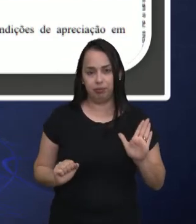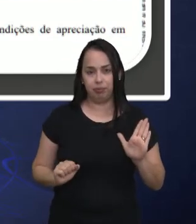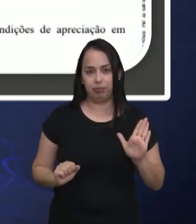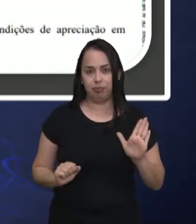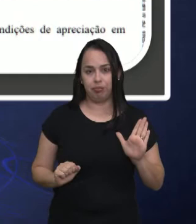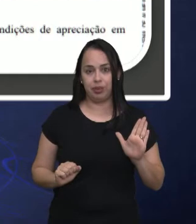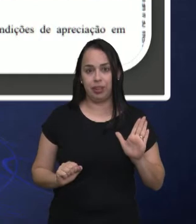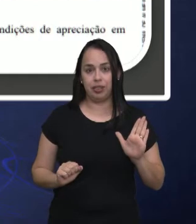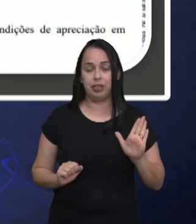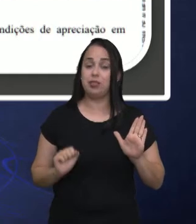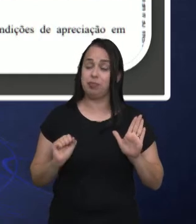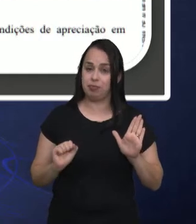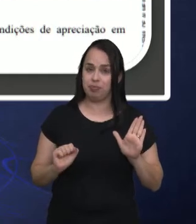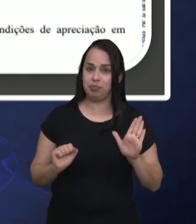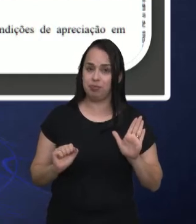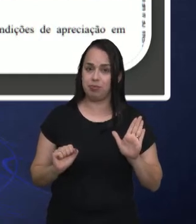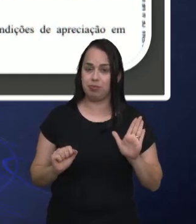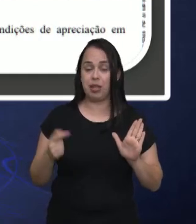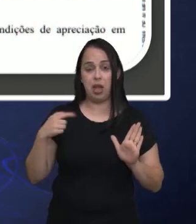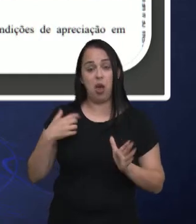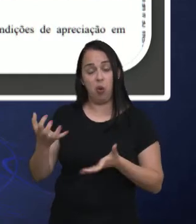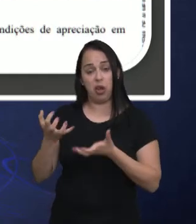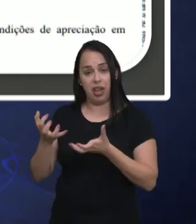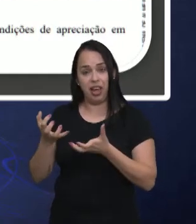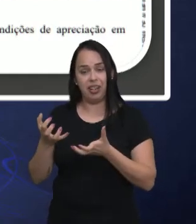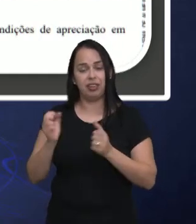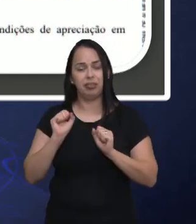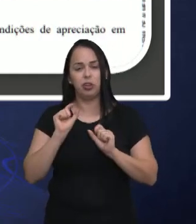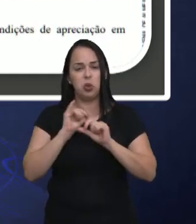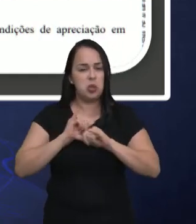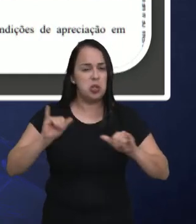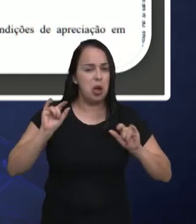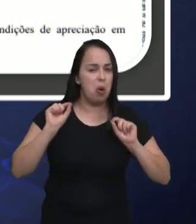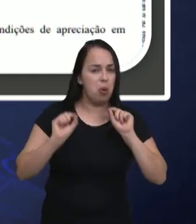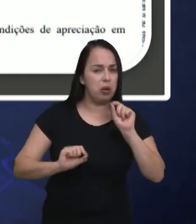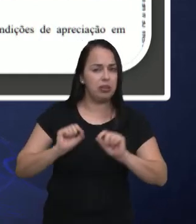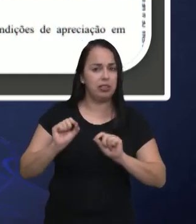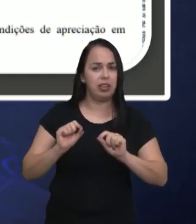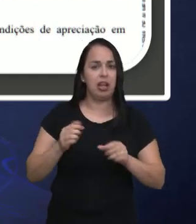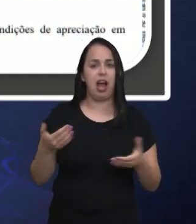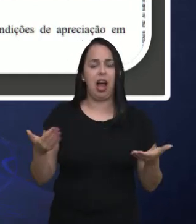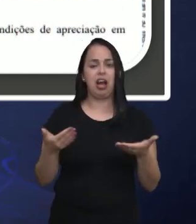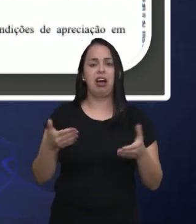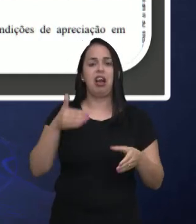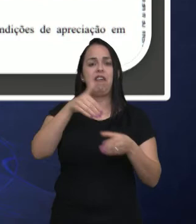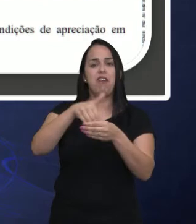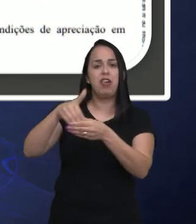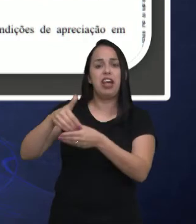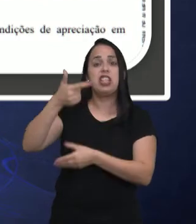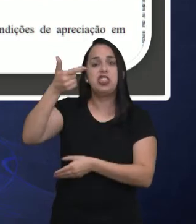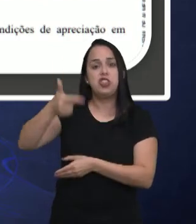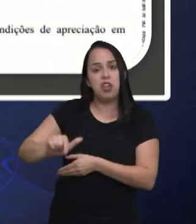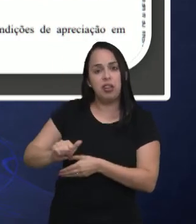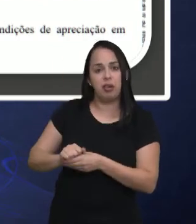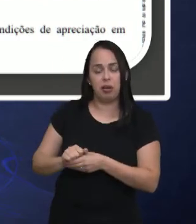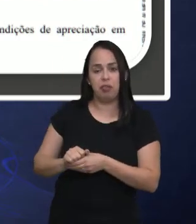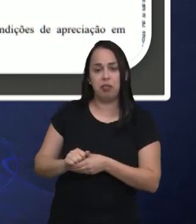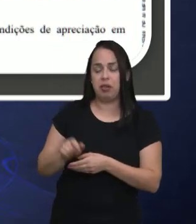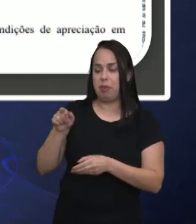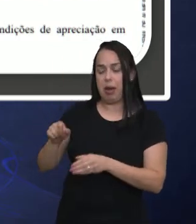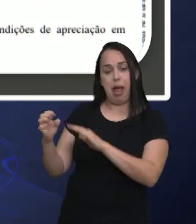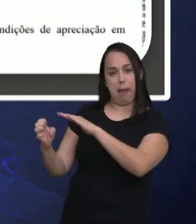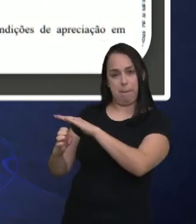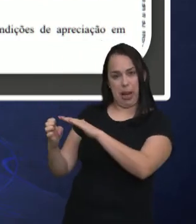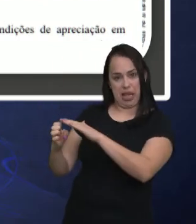11 metros. Né? Eu queria aqui dizer aos vereadores, nós estamos votando aqui, dando de novo para essa empresa,